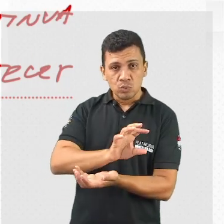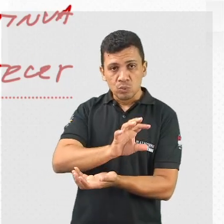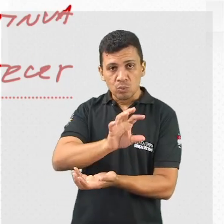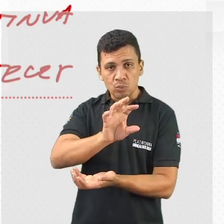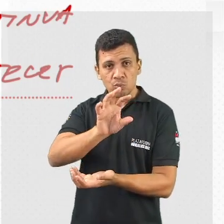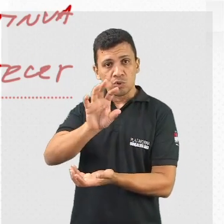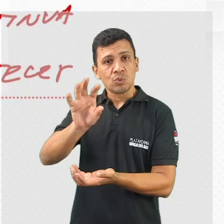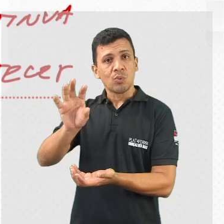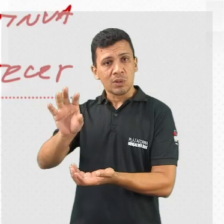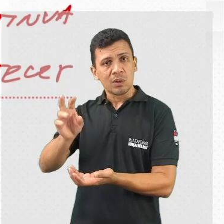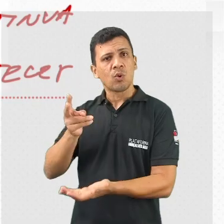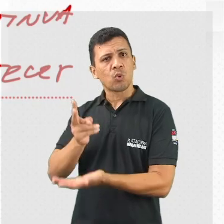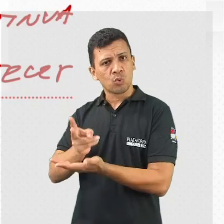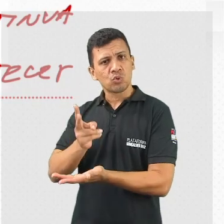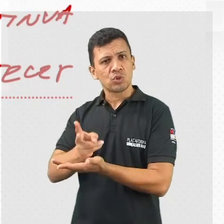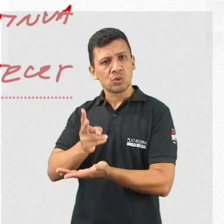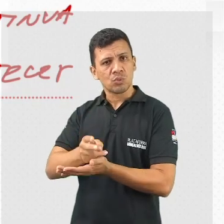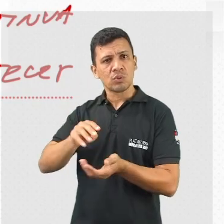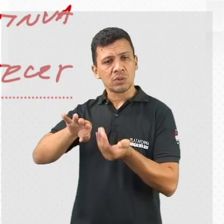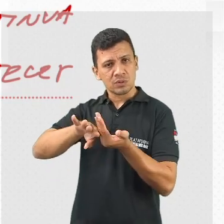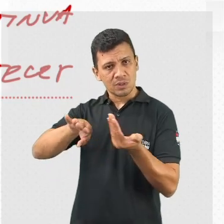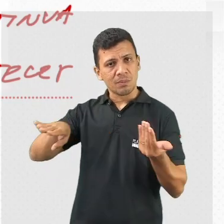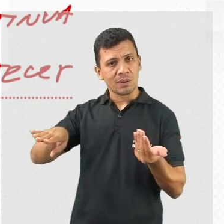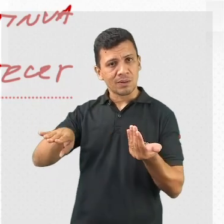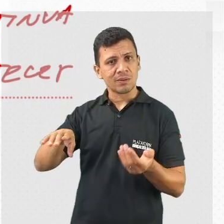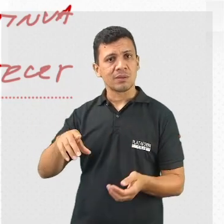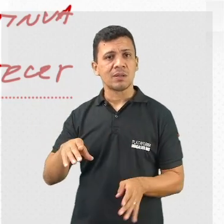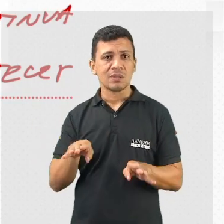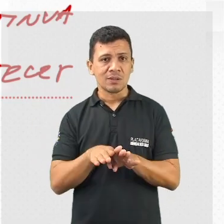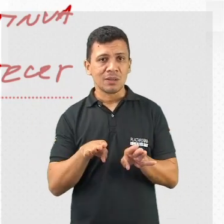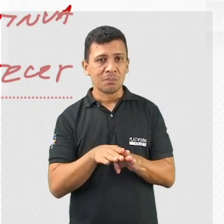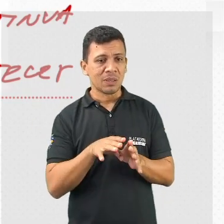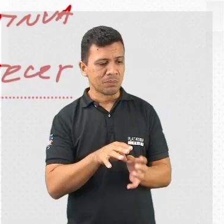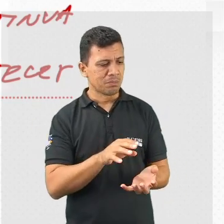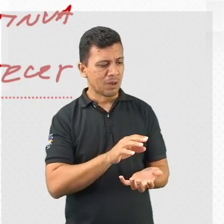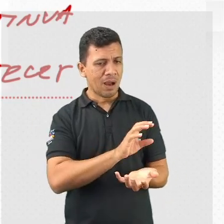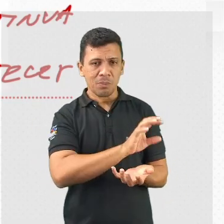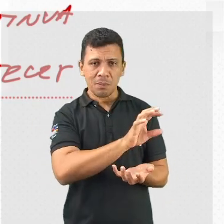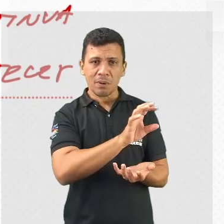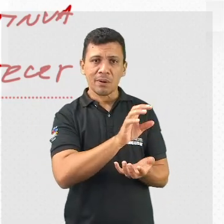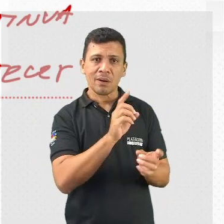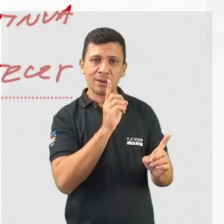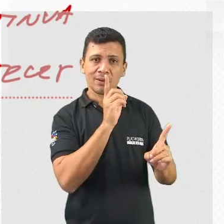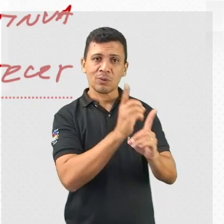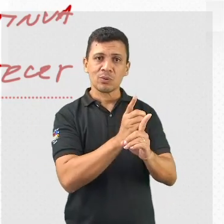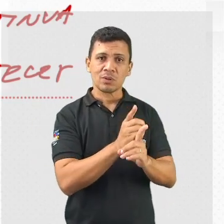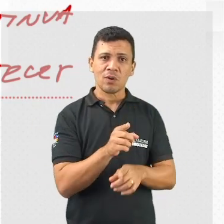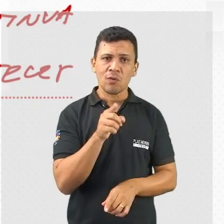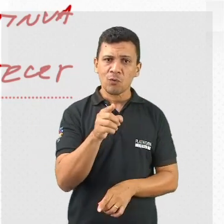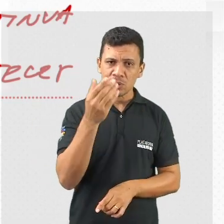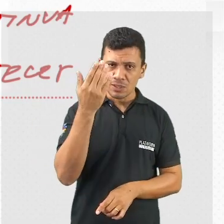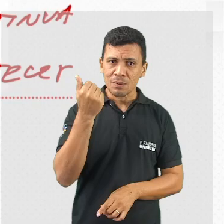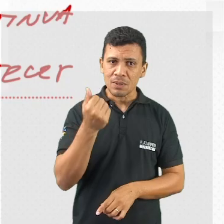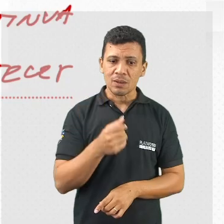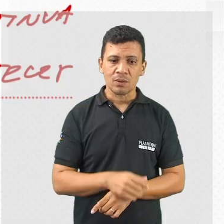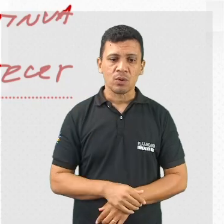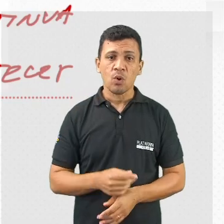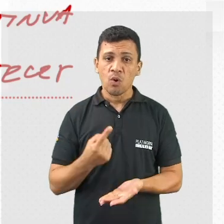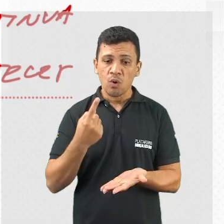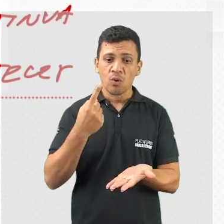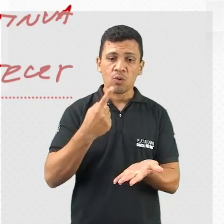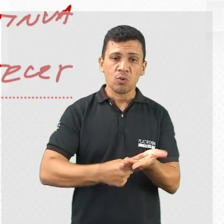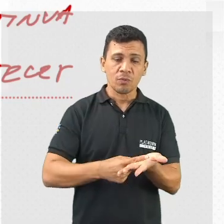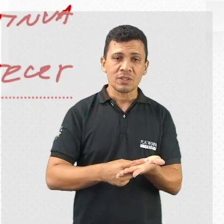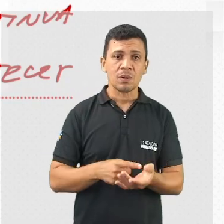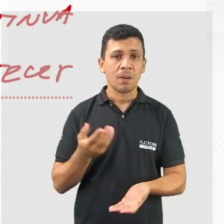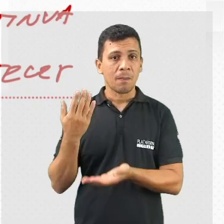aqui a se separar, outras regiões continuam a se encontrar. Você sabia que hoje o que nós convencionamos aqui, ó, como